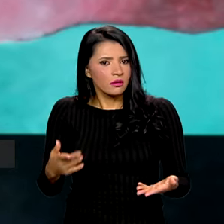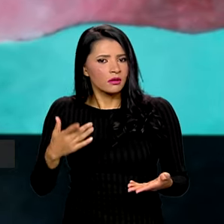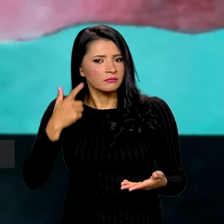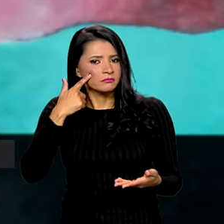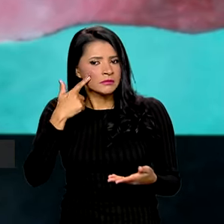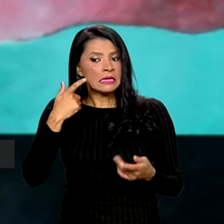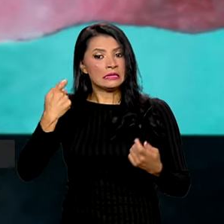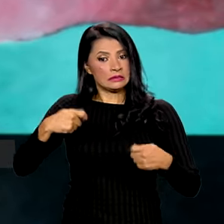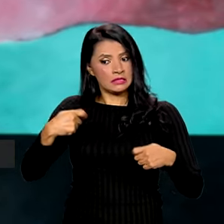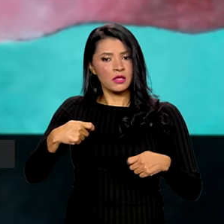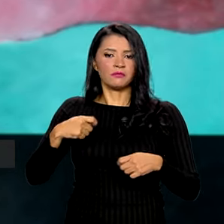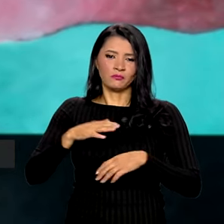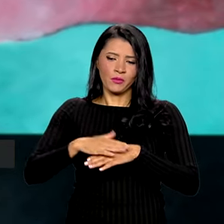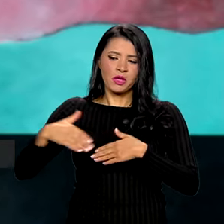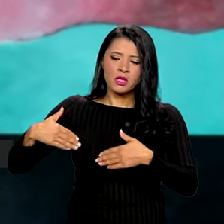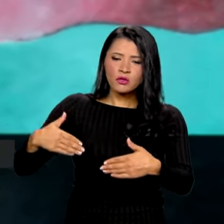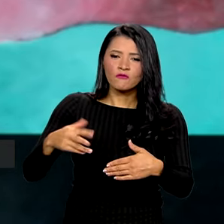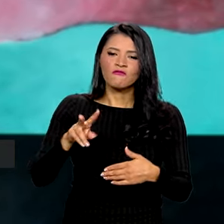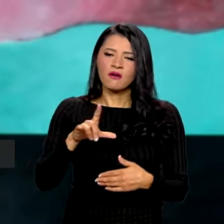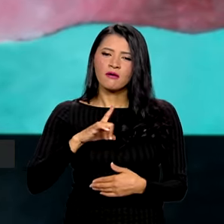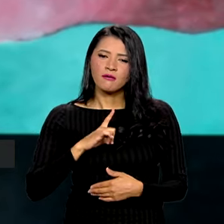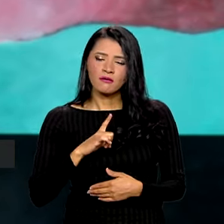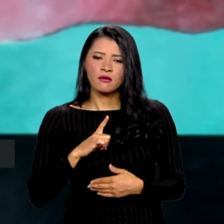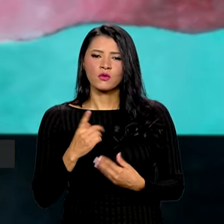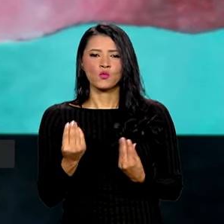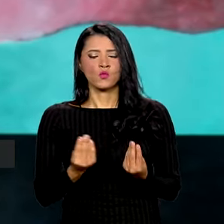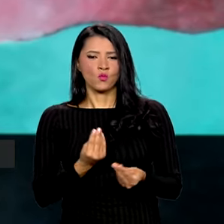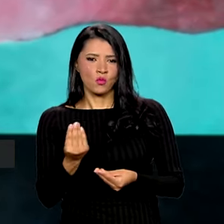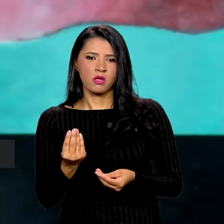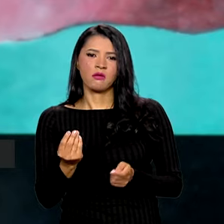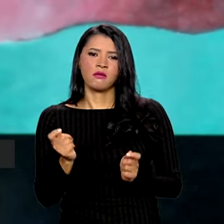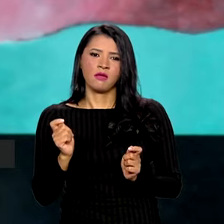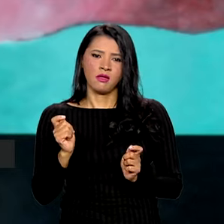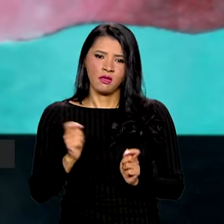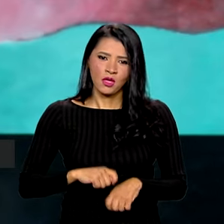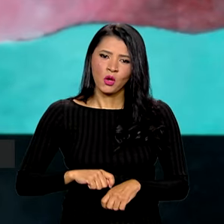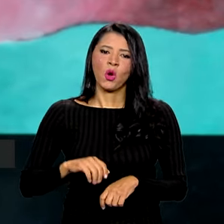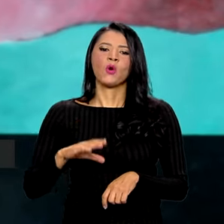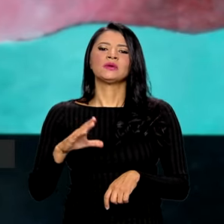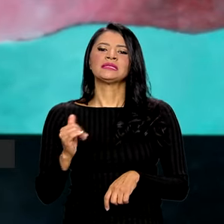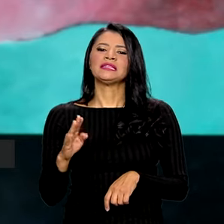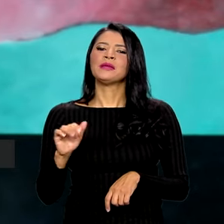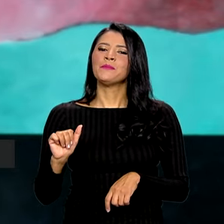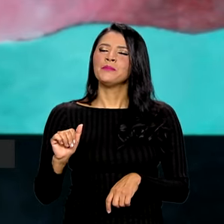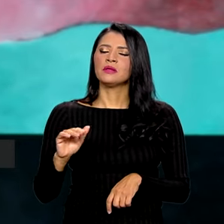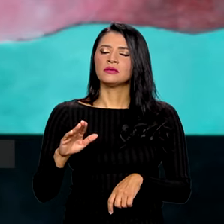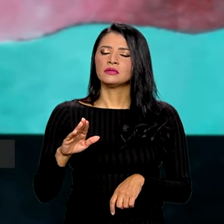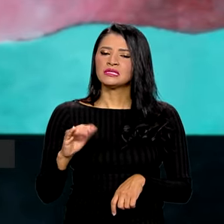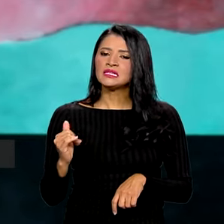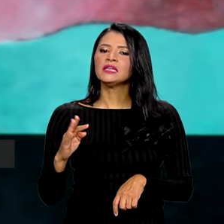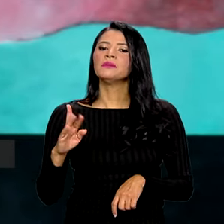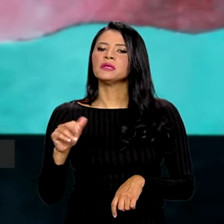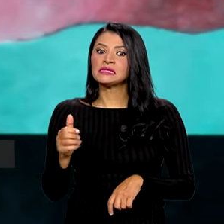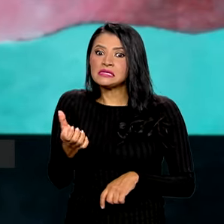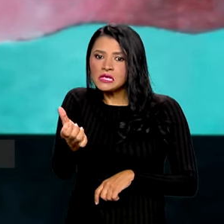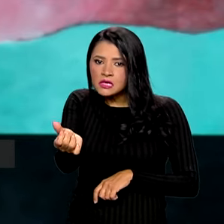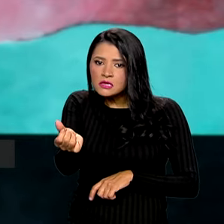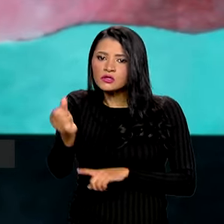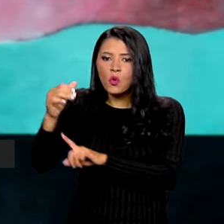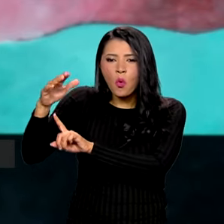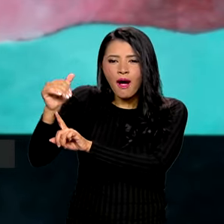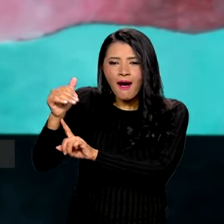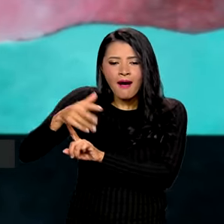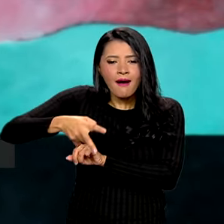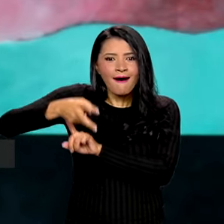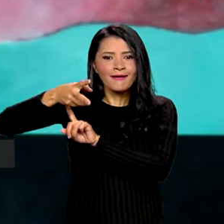gente vai ter agora já com o CBER 6 o radar sintético que vai